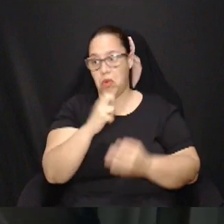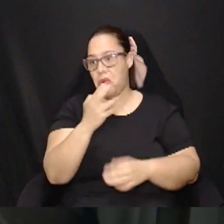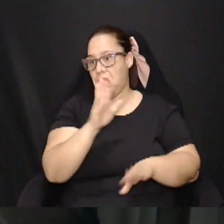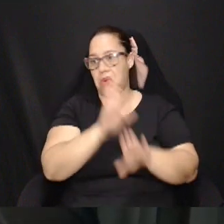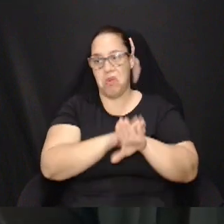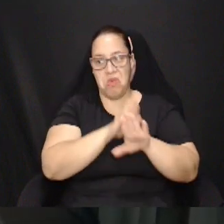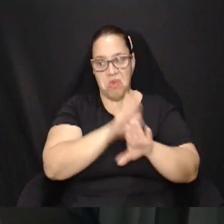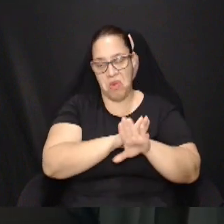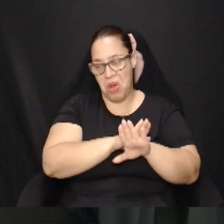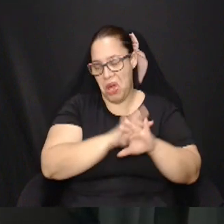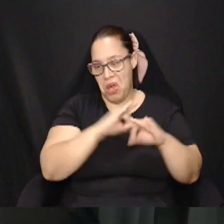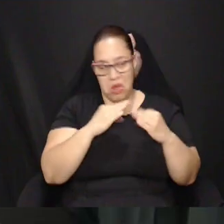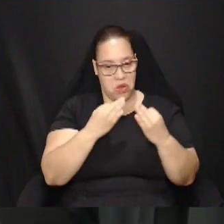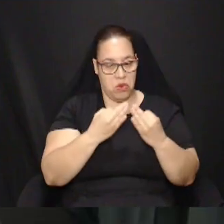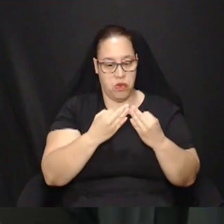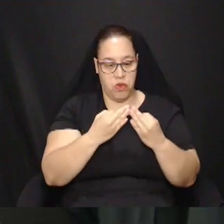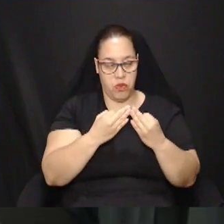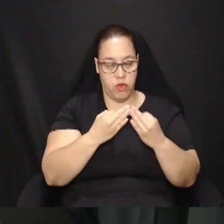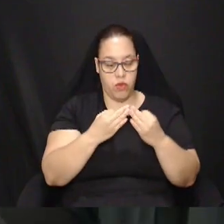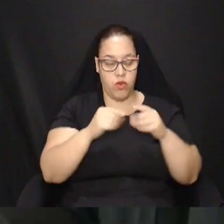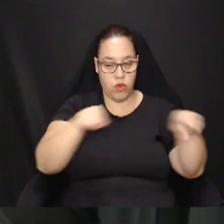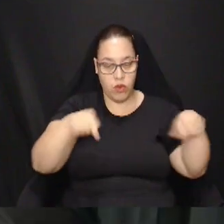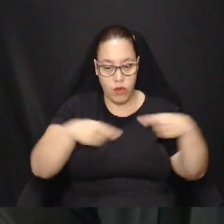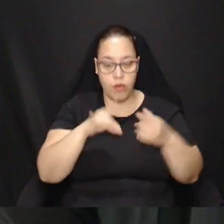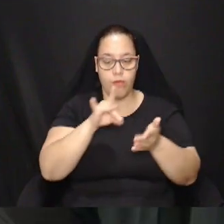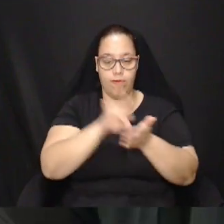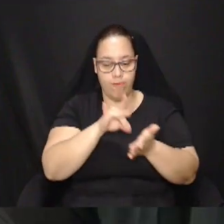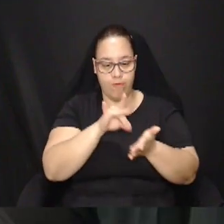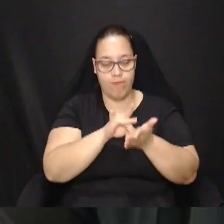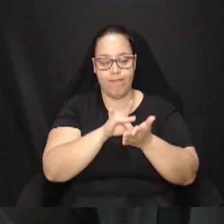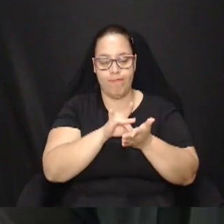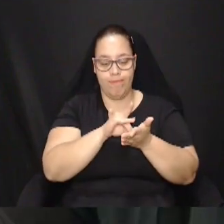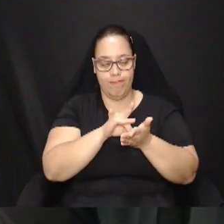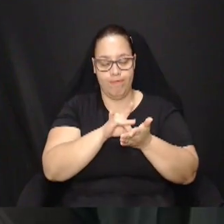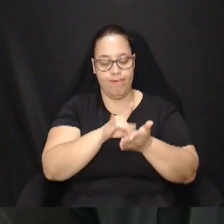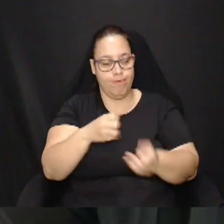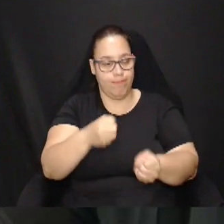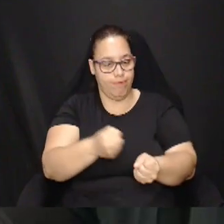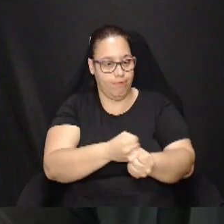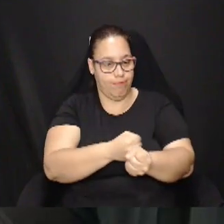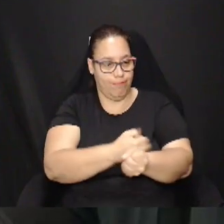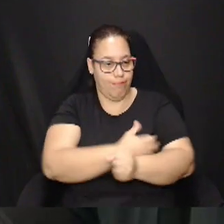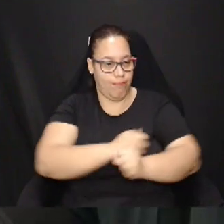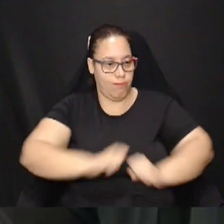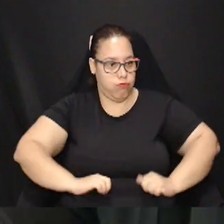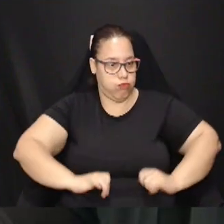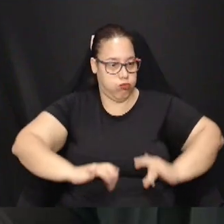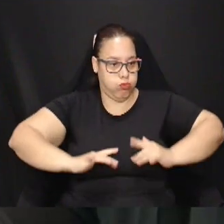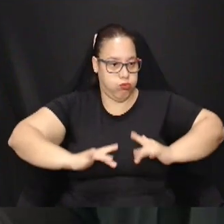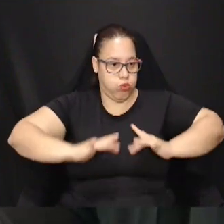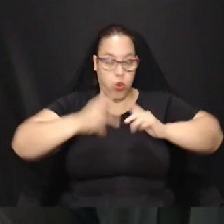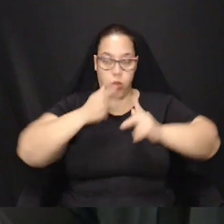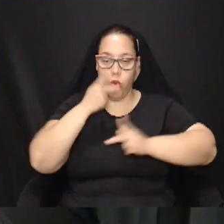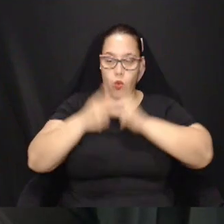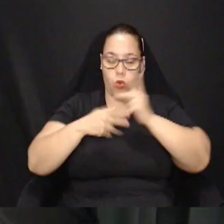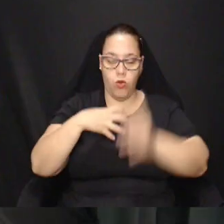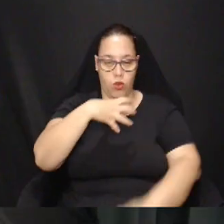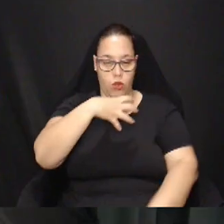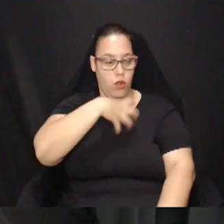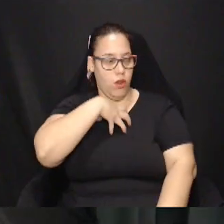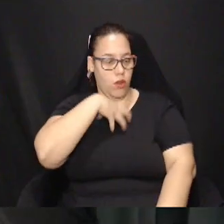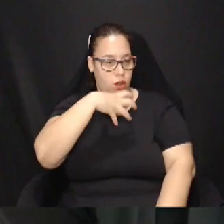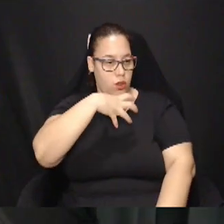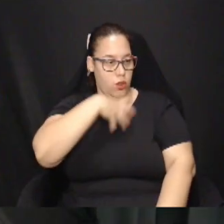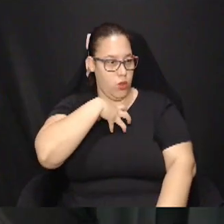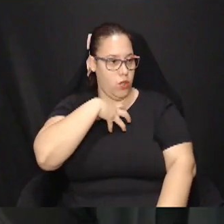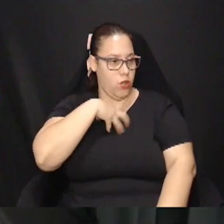familiar, que deem espaço realmente para que essas emoções sejam viabilizadas, sejam comunicadas, sejam sentidas, para que se pense em